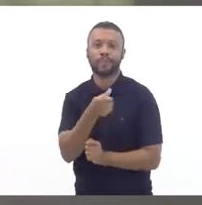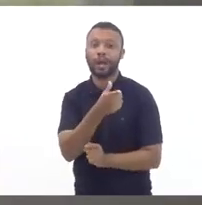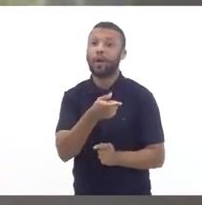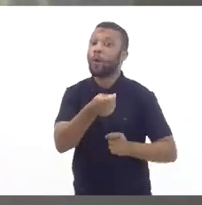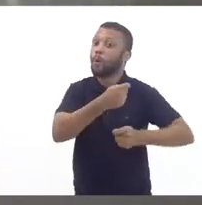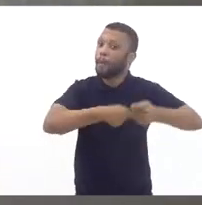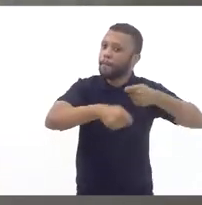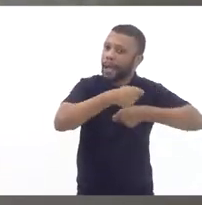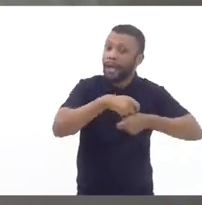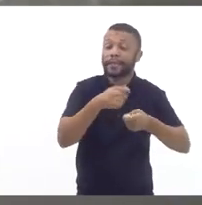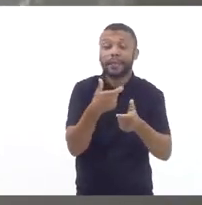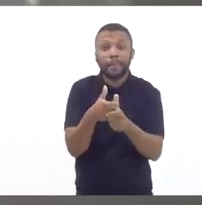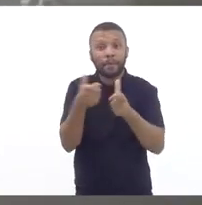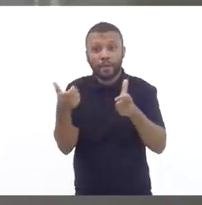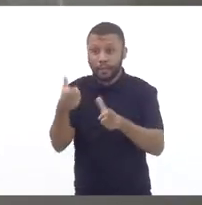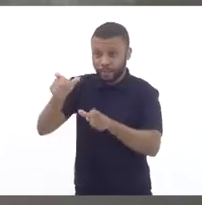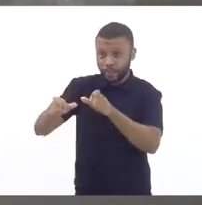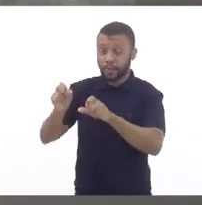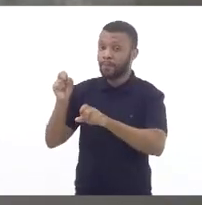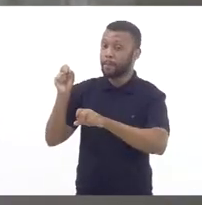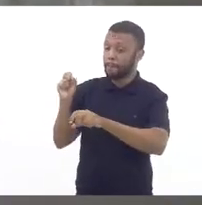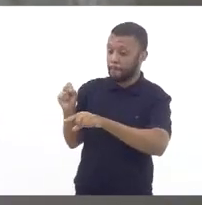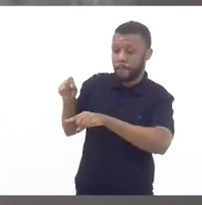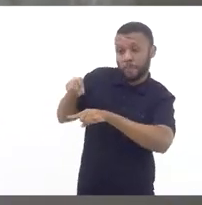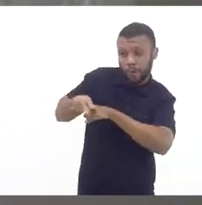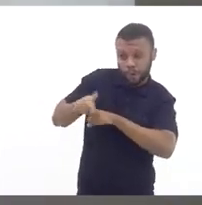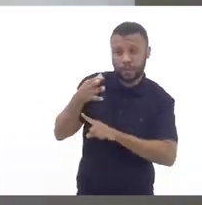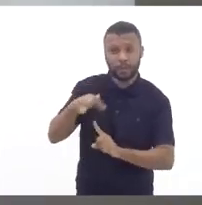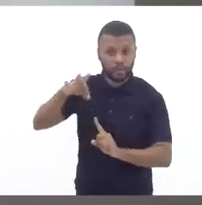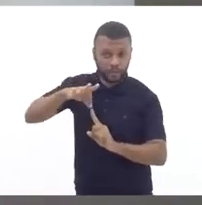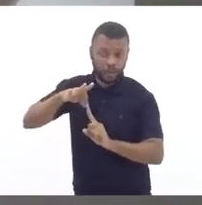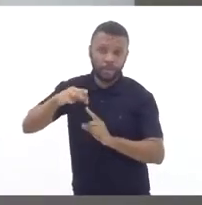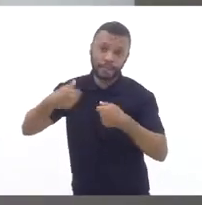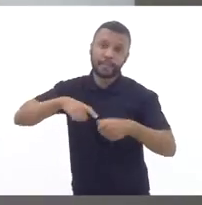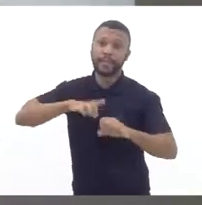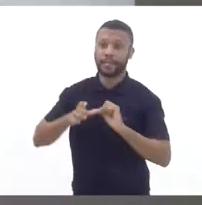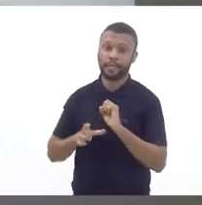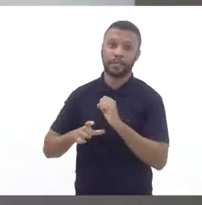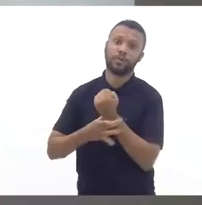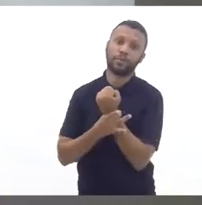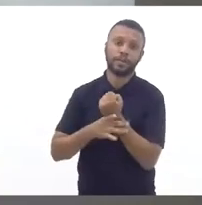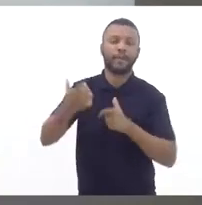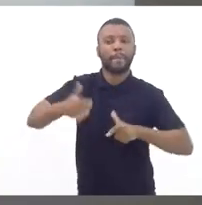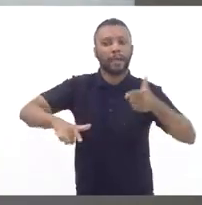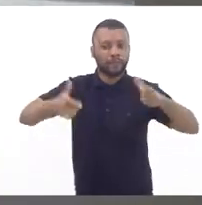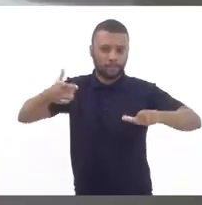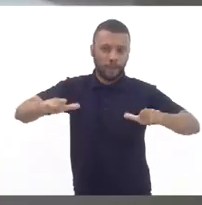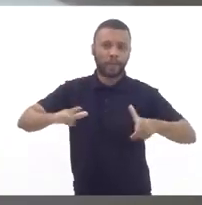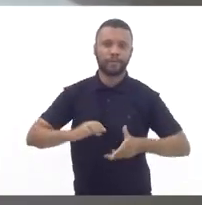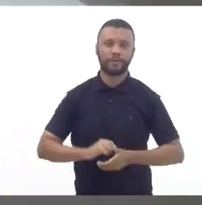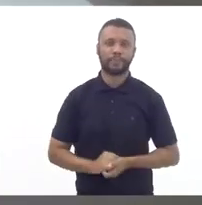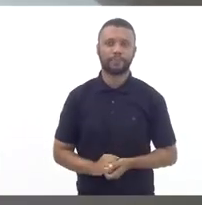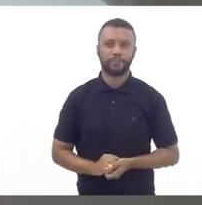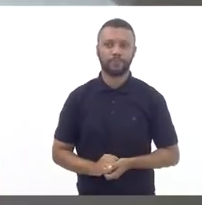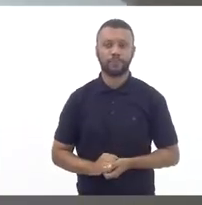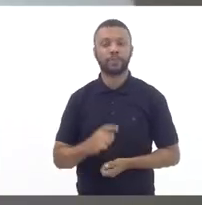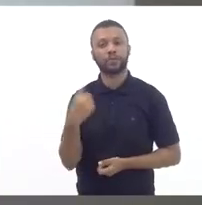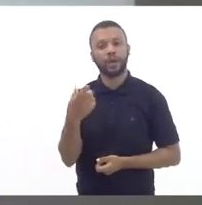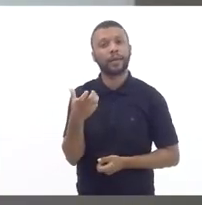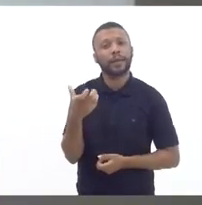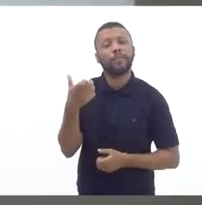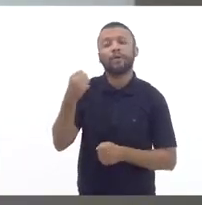ônibus, seja lá de qual for transporte público, né? Todos os lugares que a gente for. É a locomoção, até fazer uma